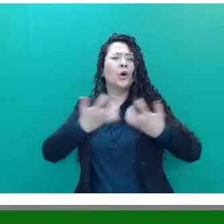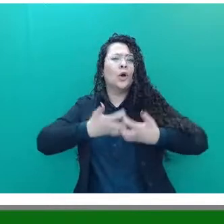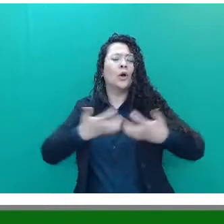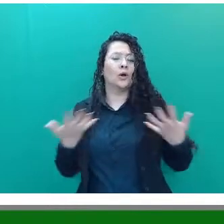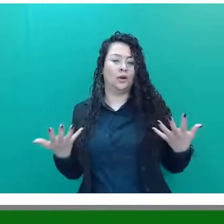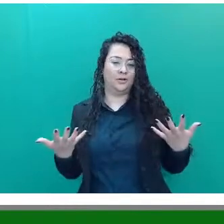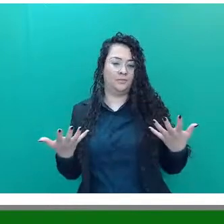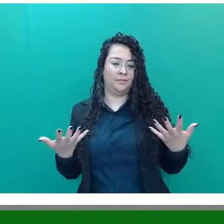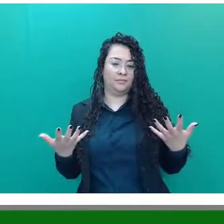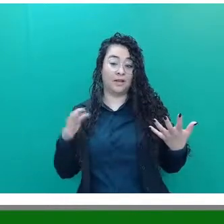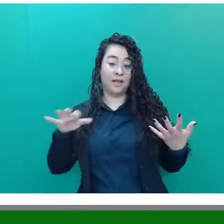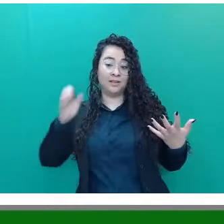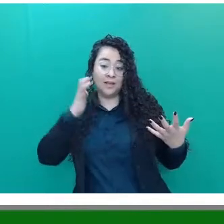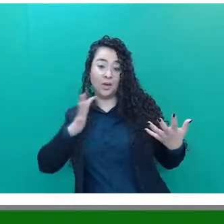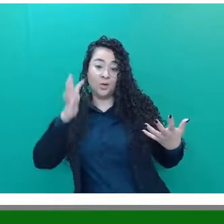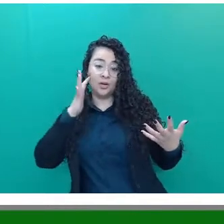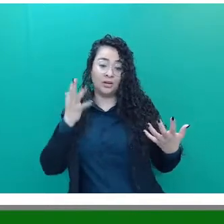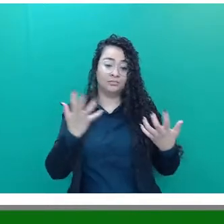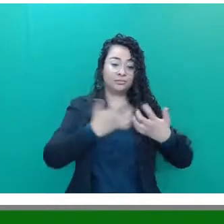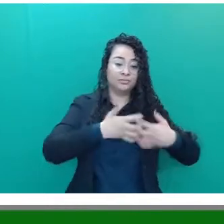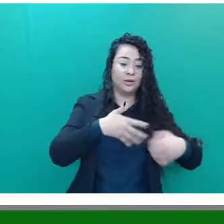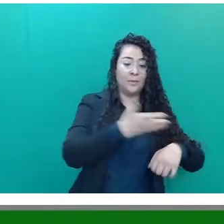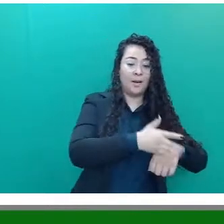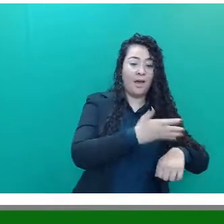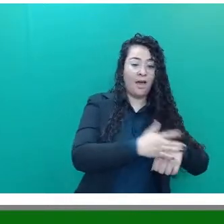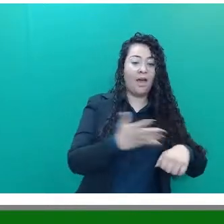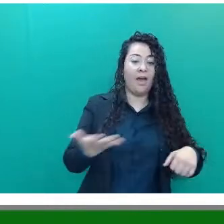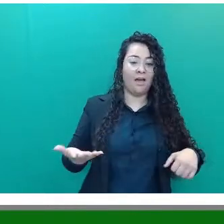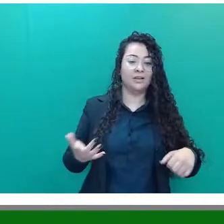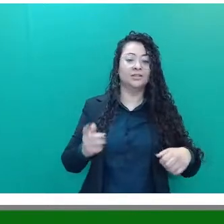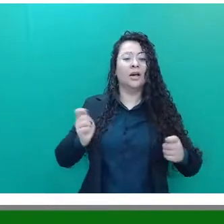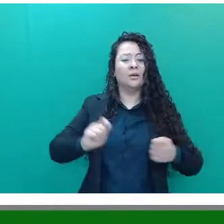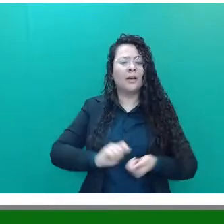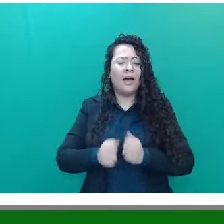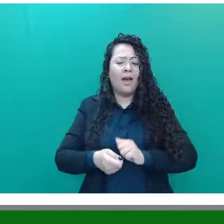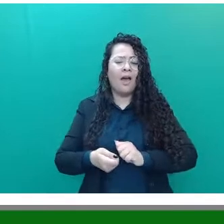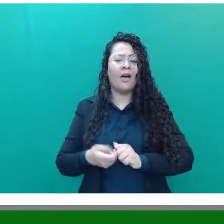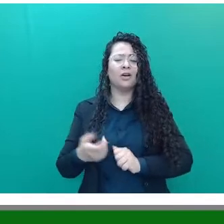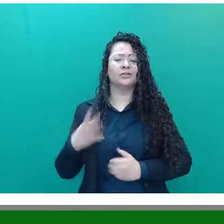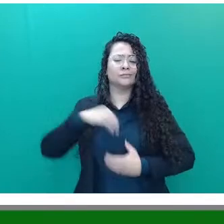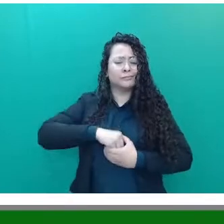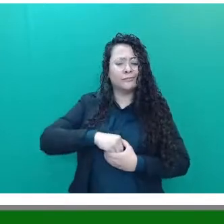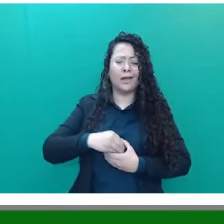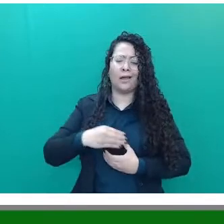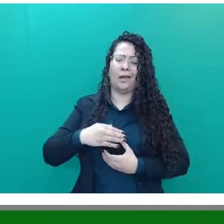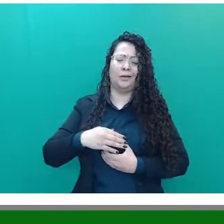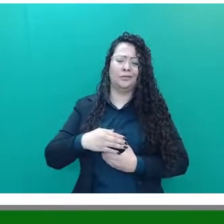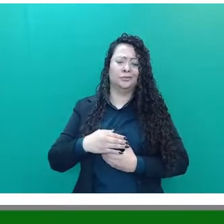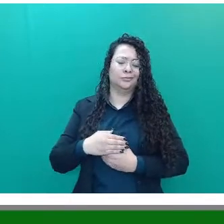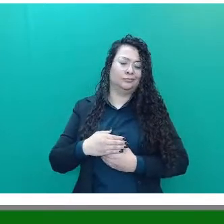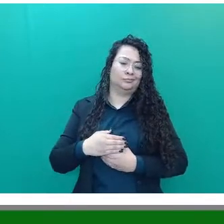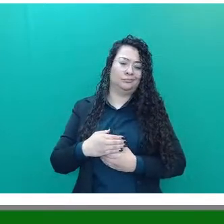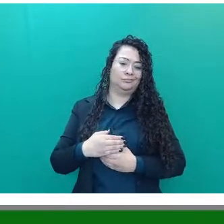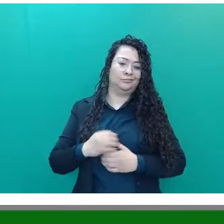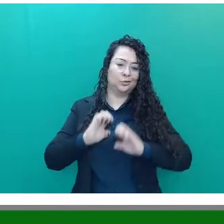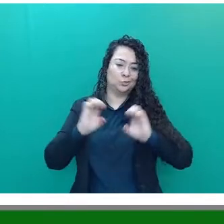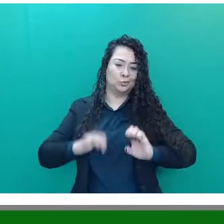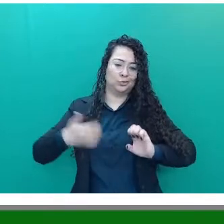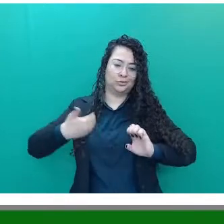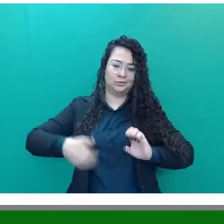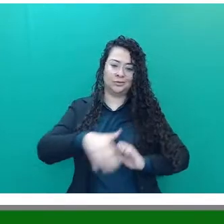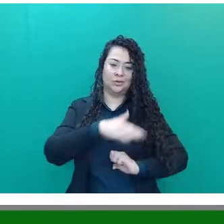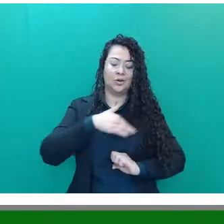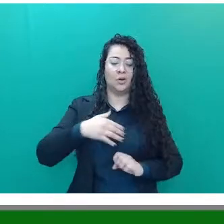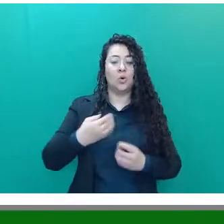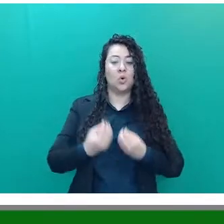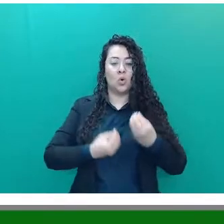transformações pequenas, né? Porque é o que nos cabe, o que é possível fazer. Mas é um movimento, eu acho,